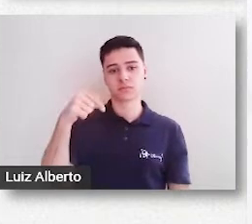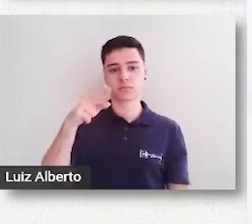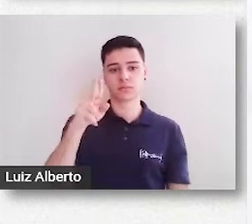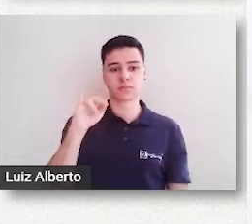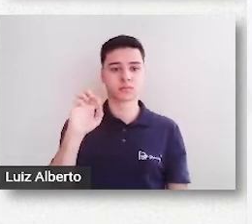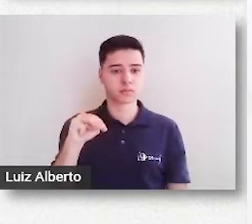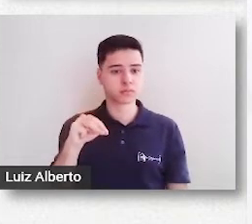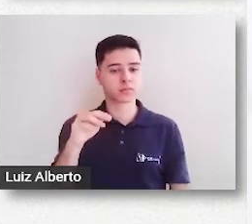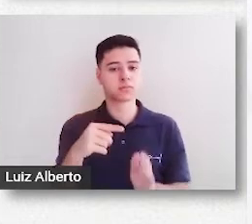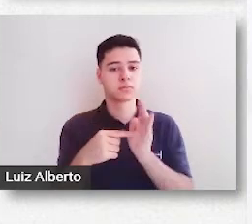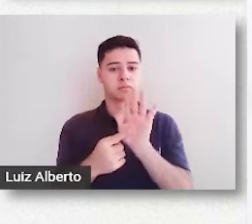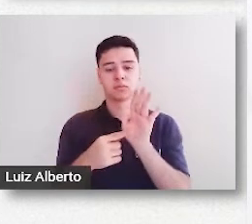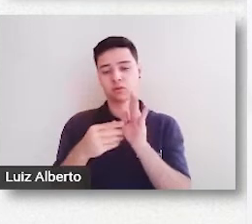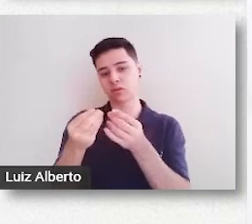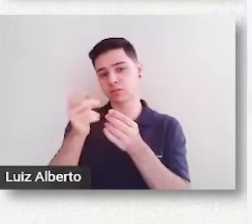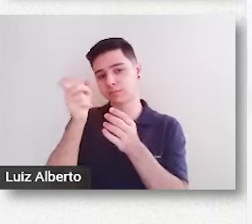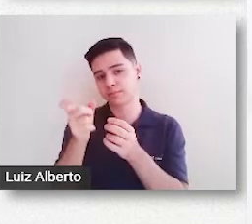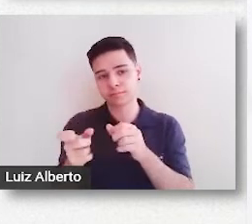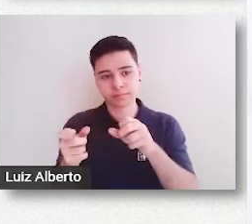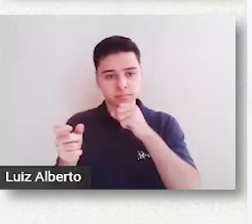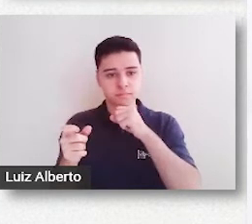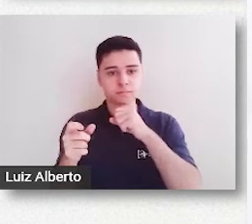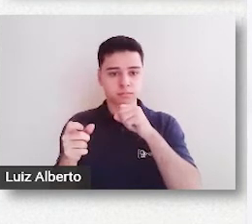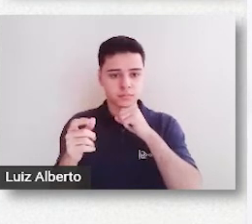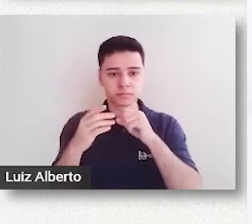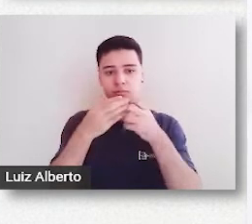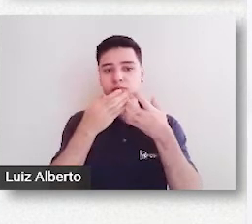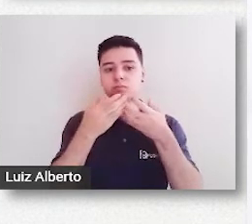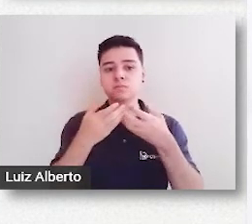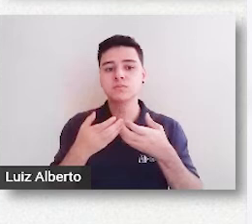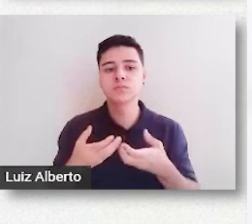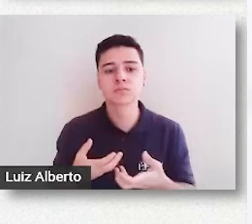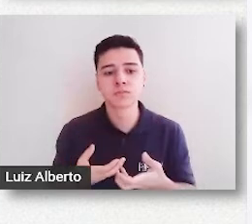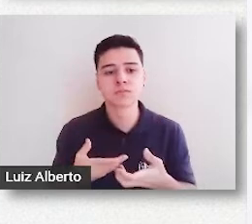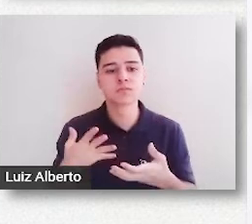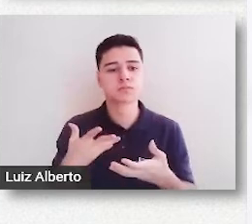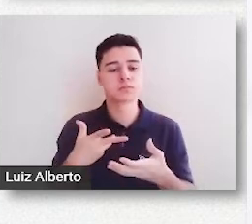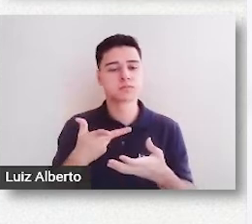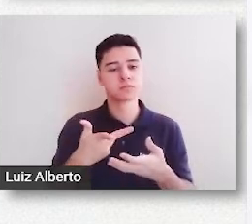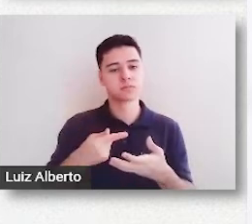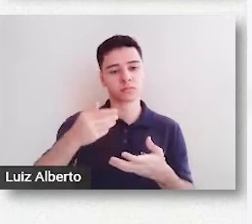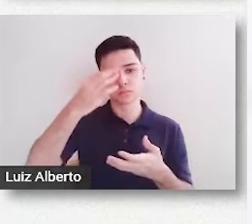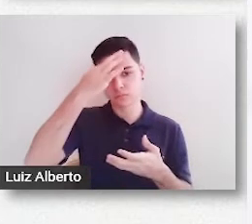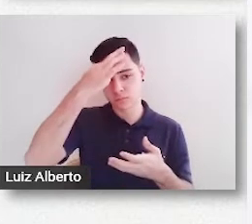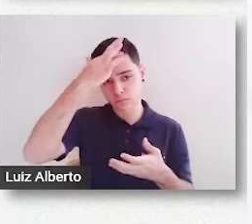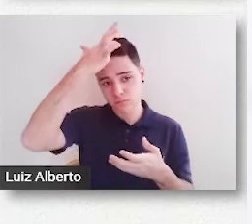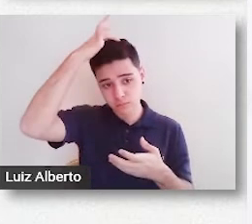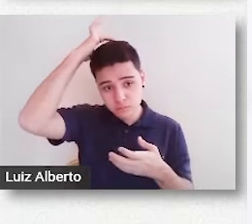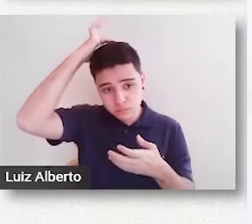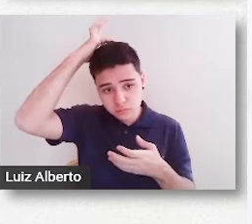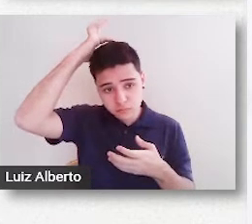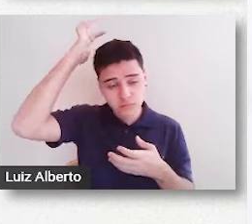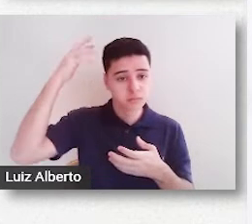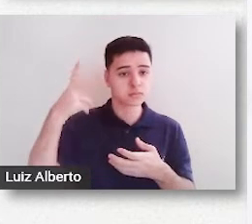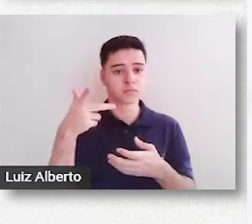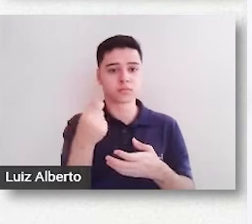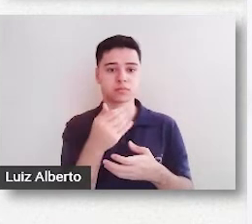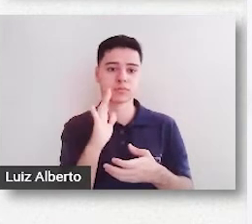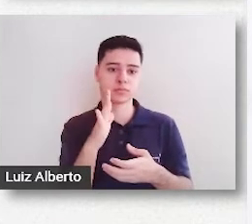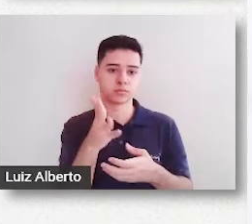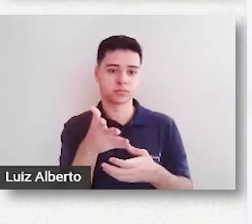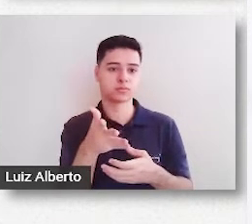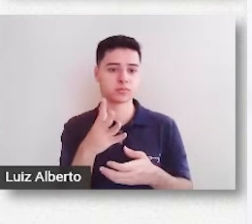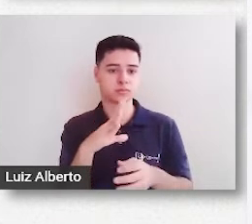um idoso, né, com as barbas longas, já calvo. Né? Então, já essa fonte